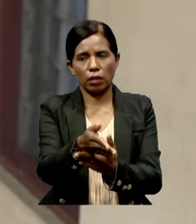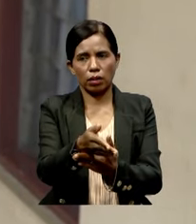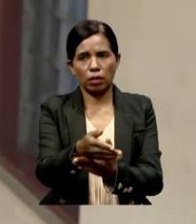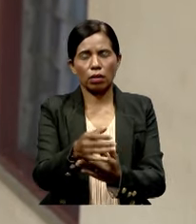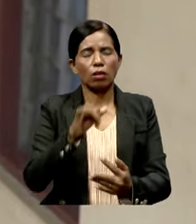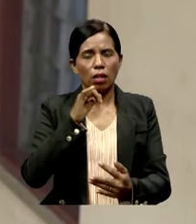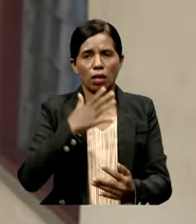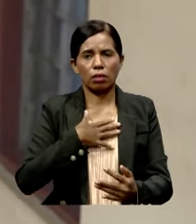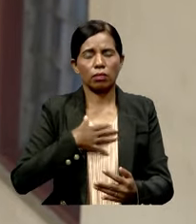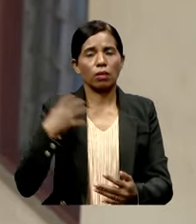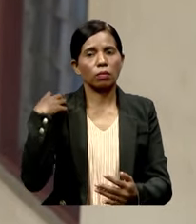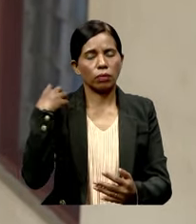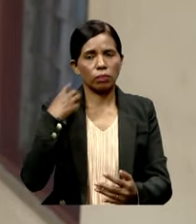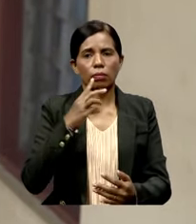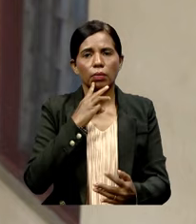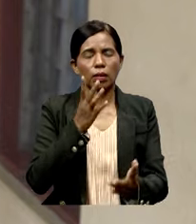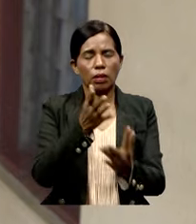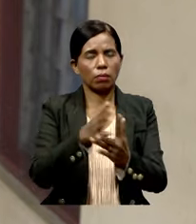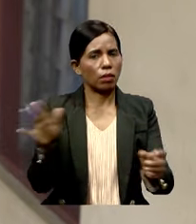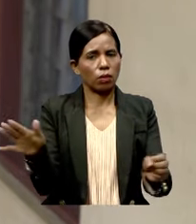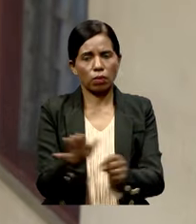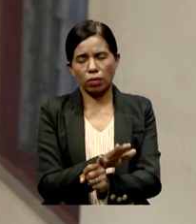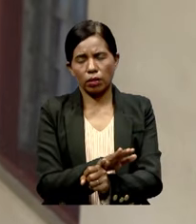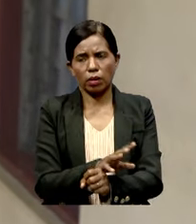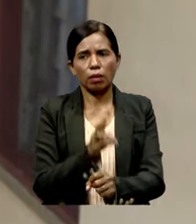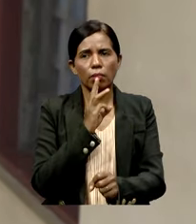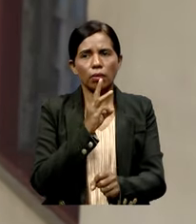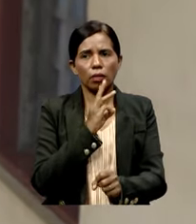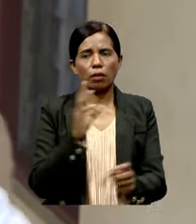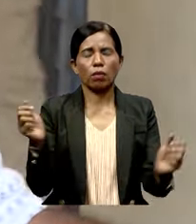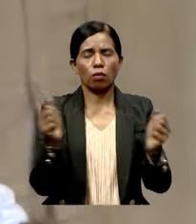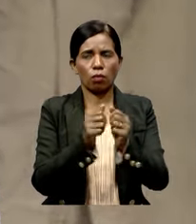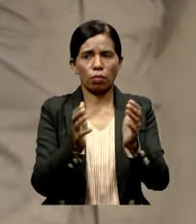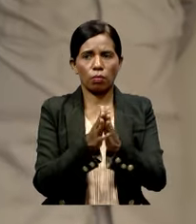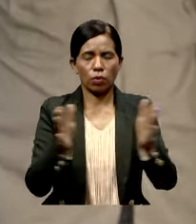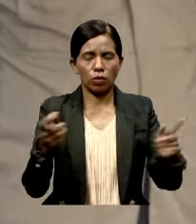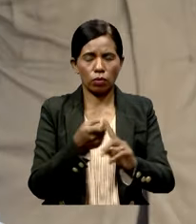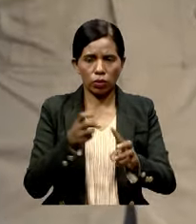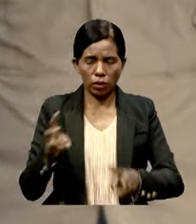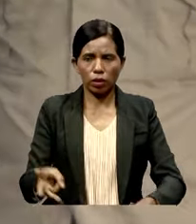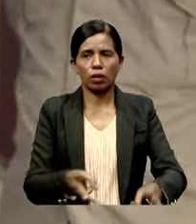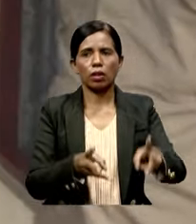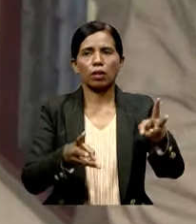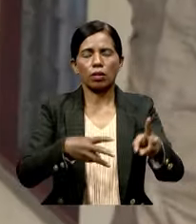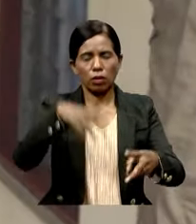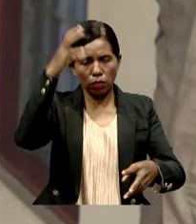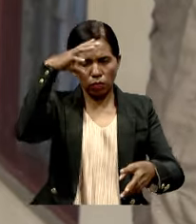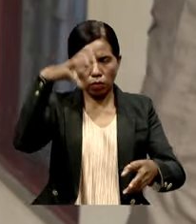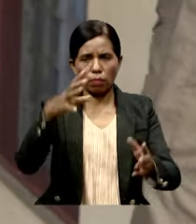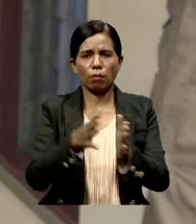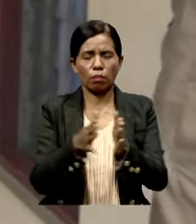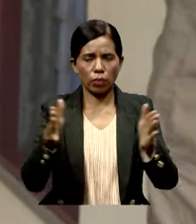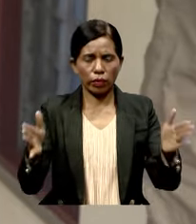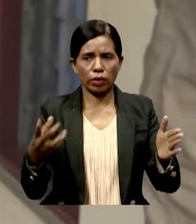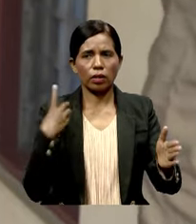kono hotu e be neve mai be o volume bot hus estrada depois uda ventuna tamba ite